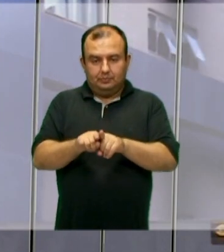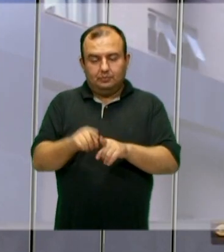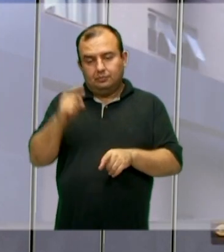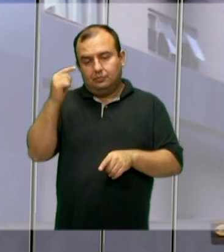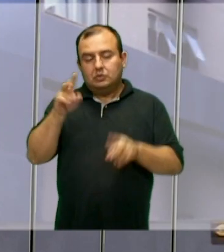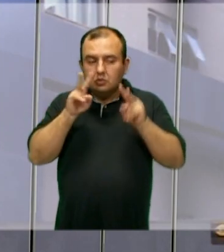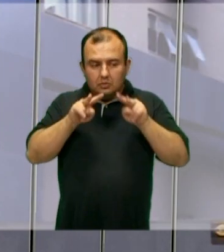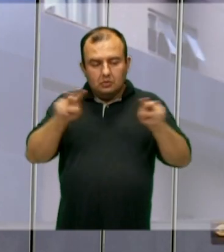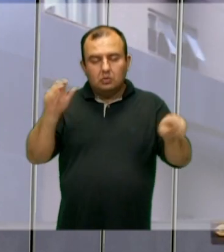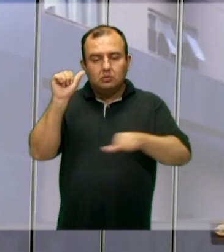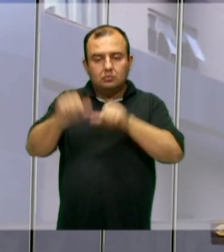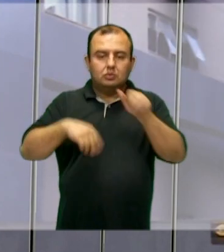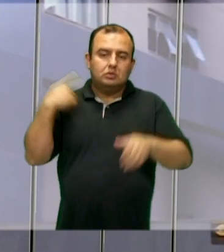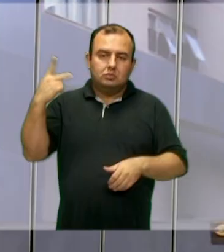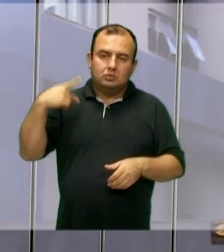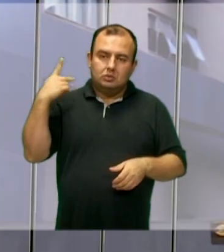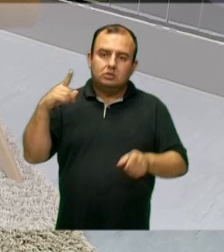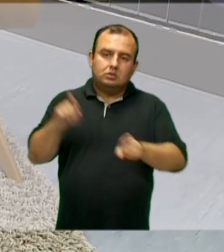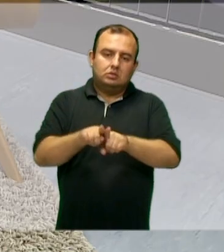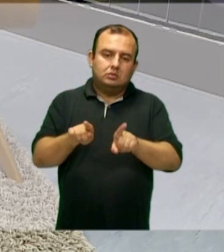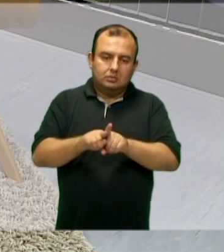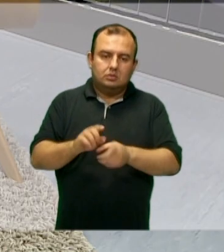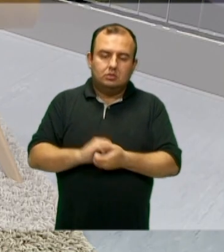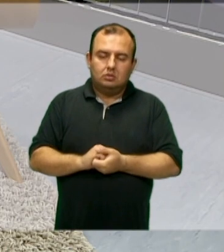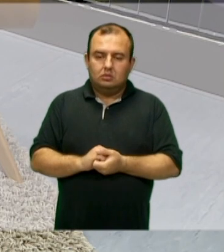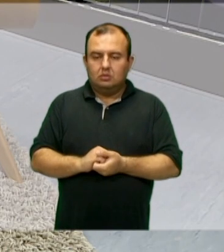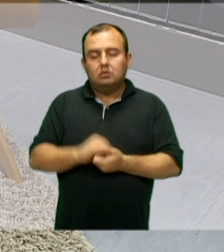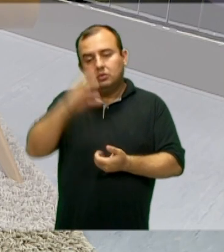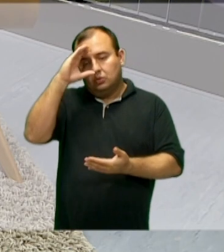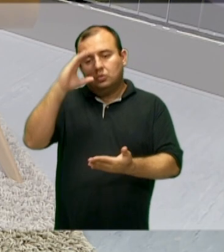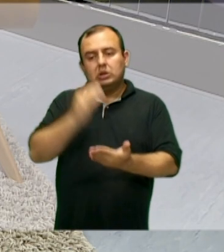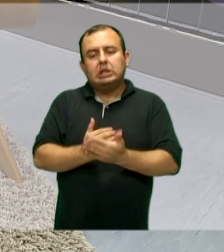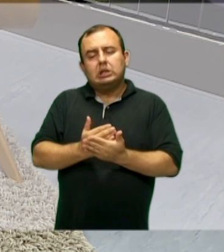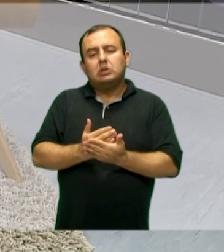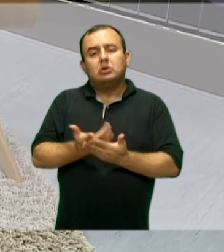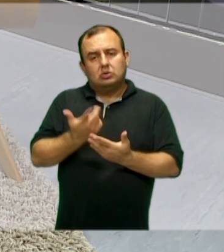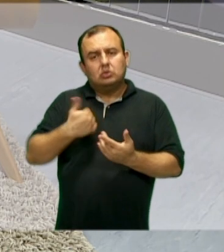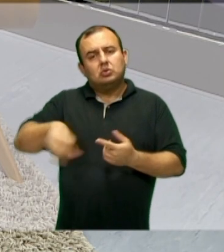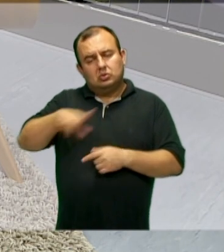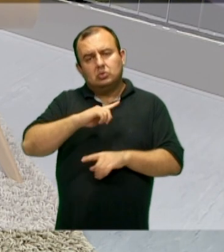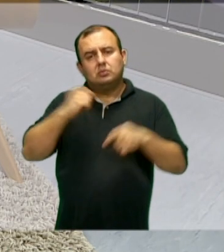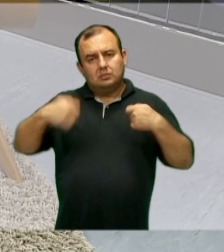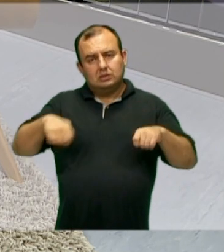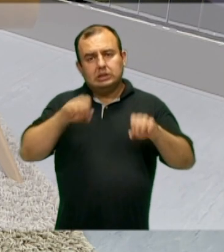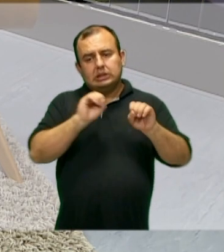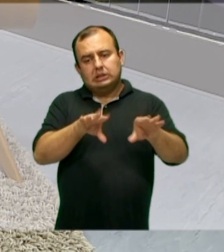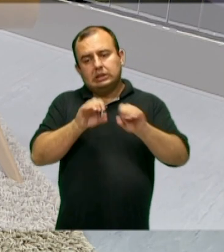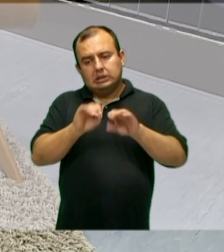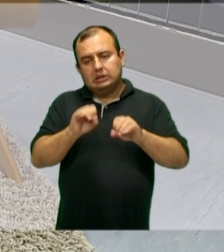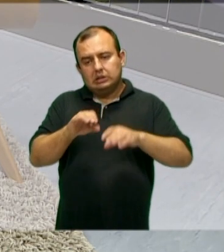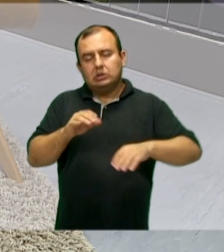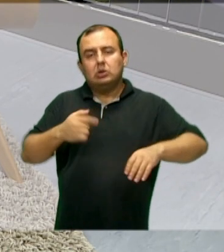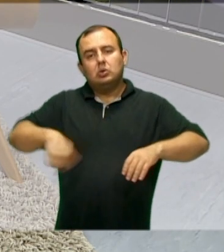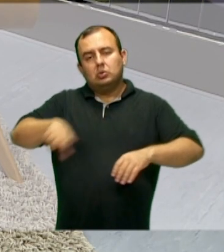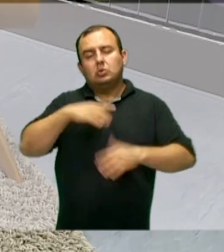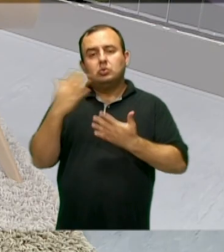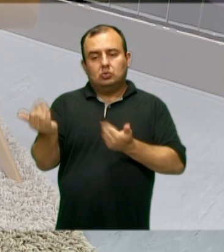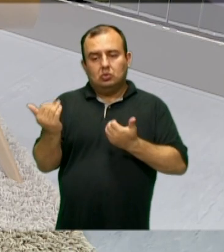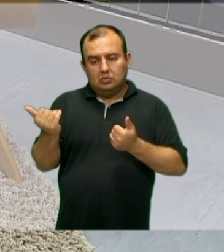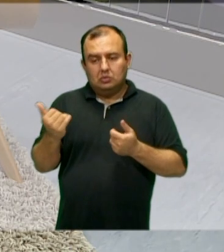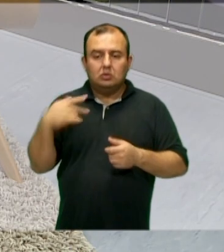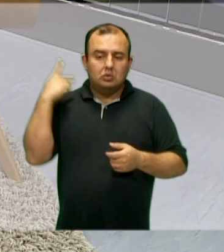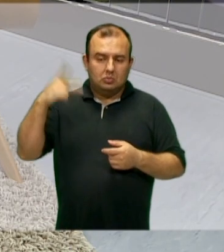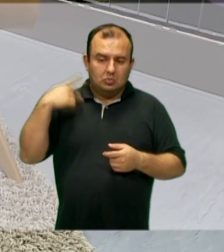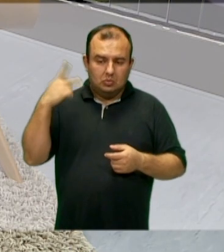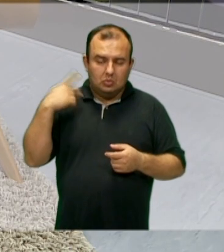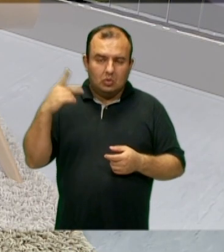sua visão em relação à política. Que eu creio que isso seja algo que nós precisamos ensinar mais os nossos jovens, né? De que